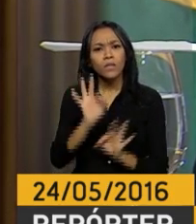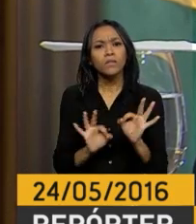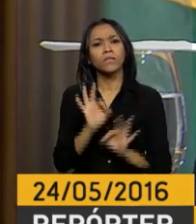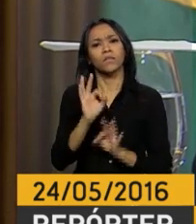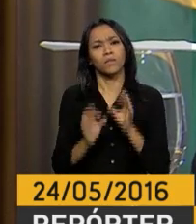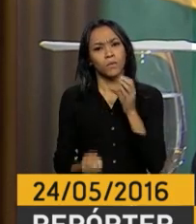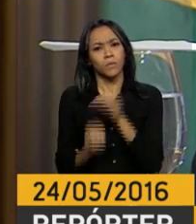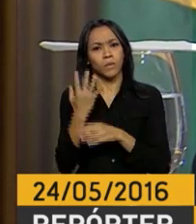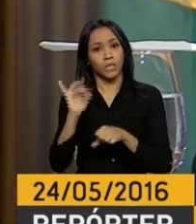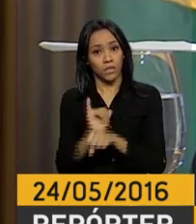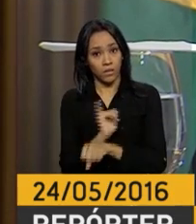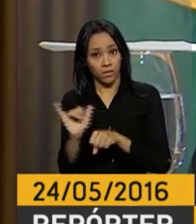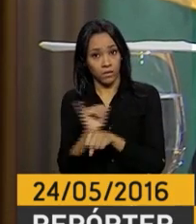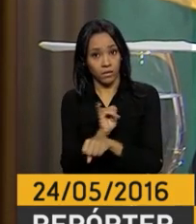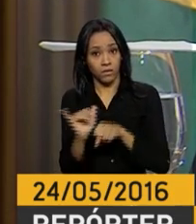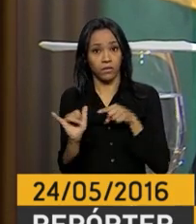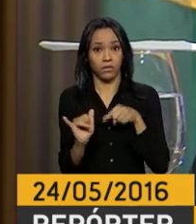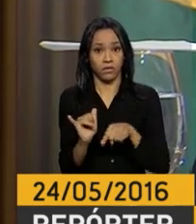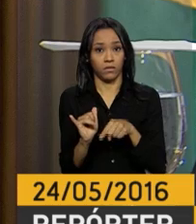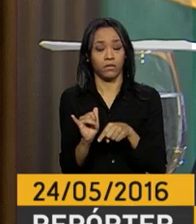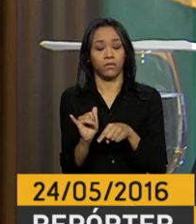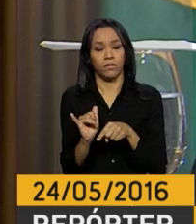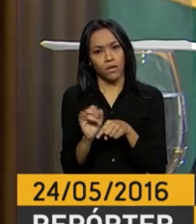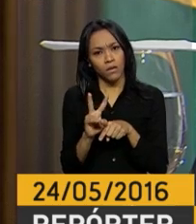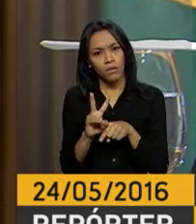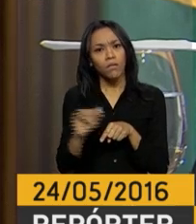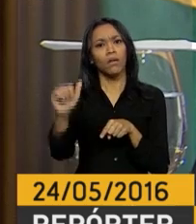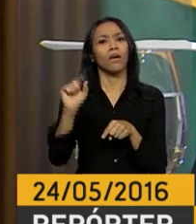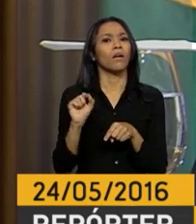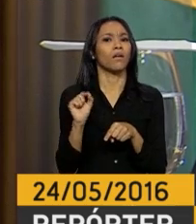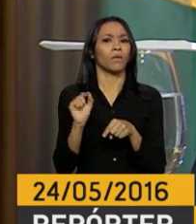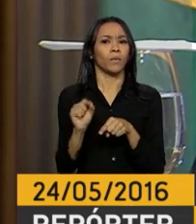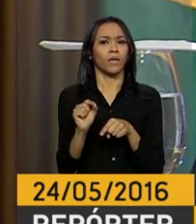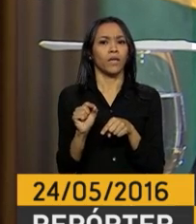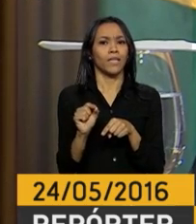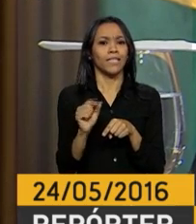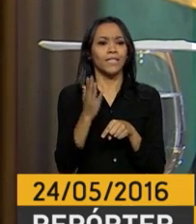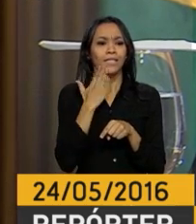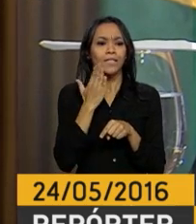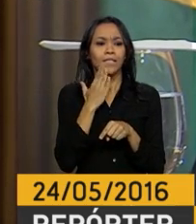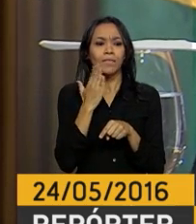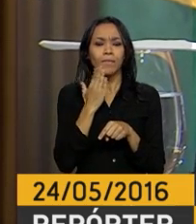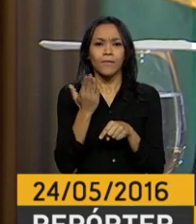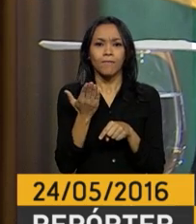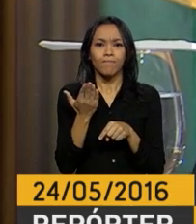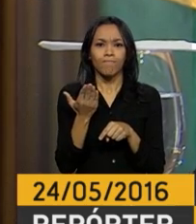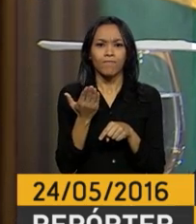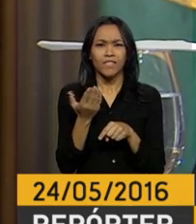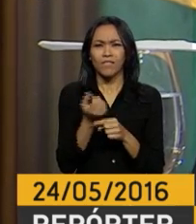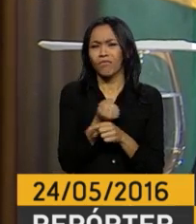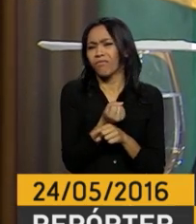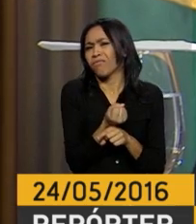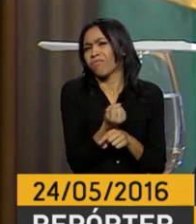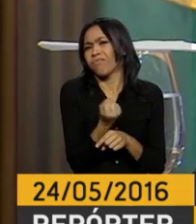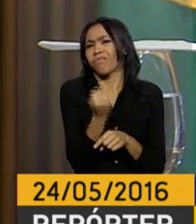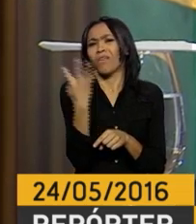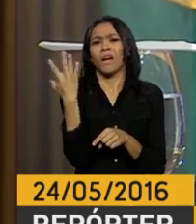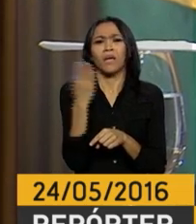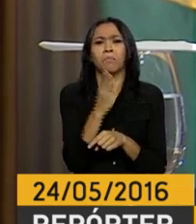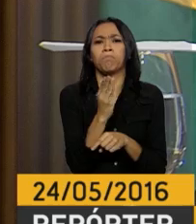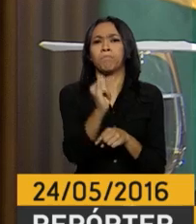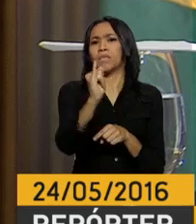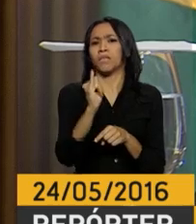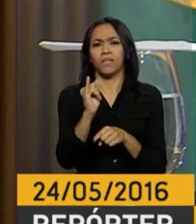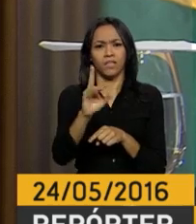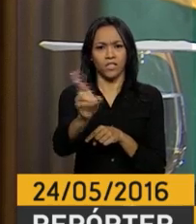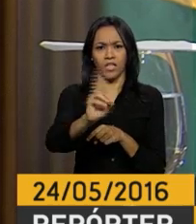um mecanismo, né, que implicará na alocação eficiente de centenas de bilhões de